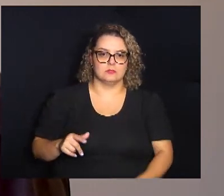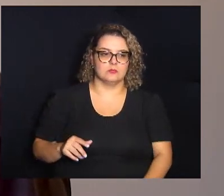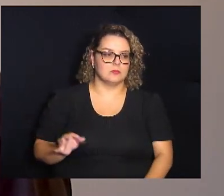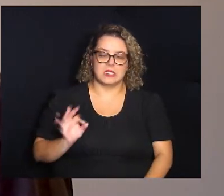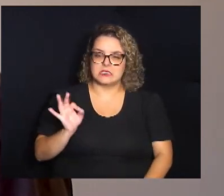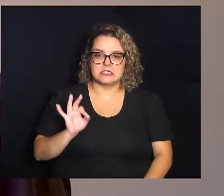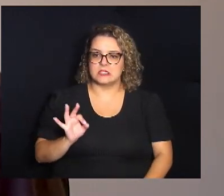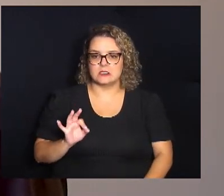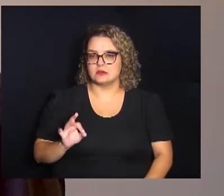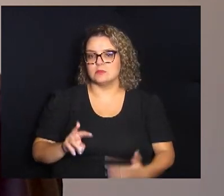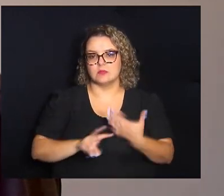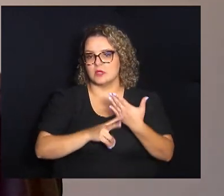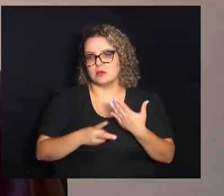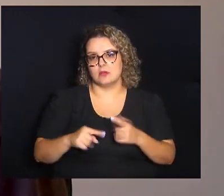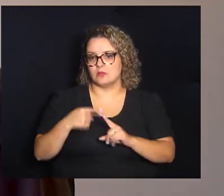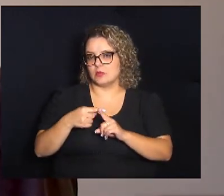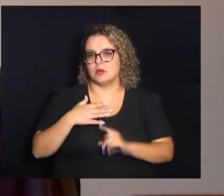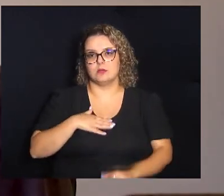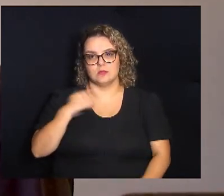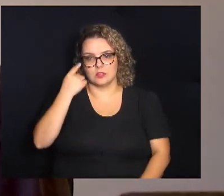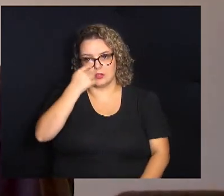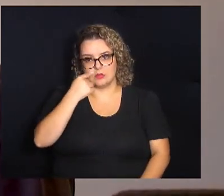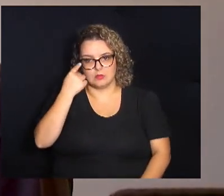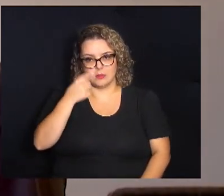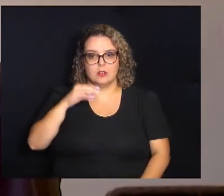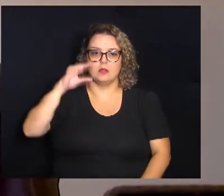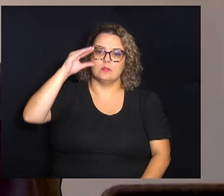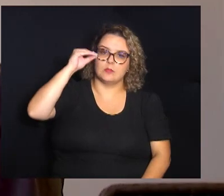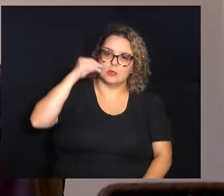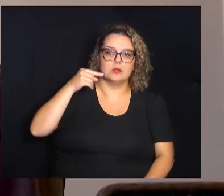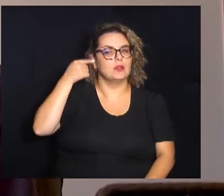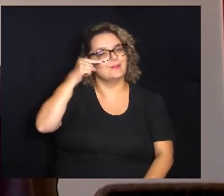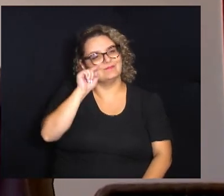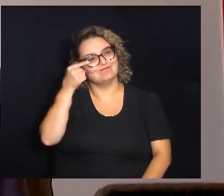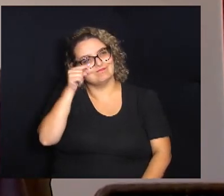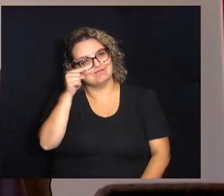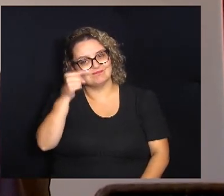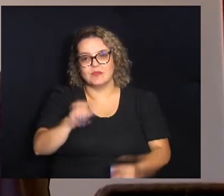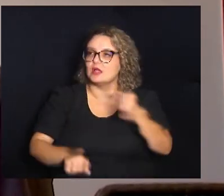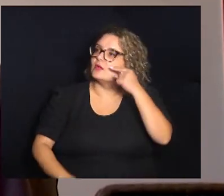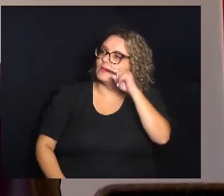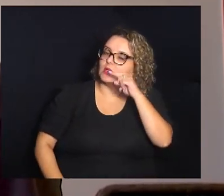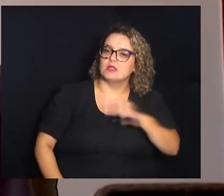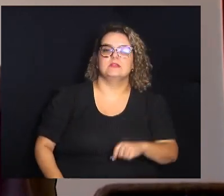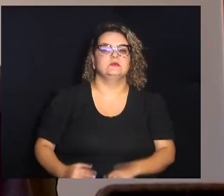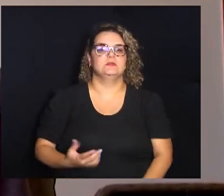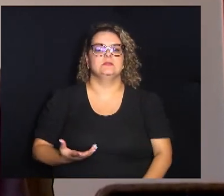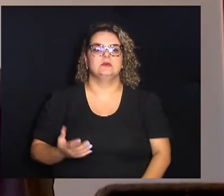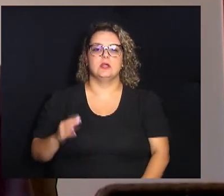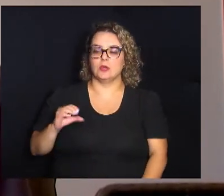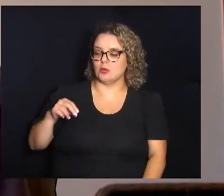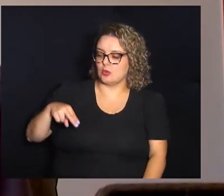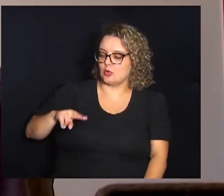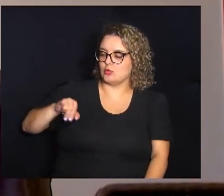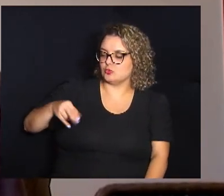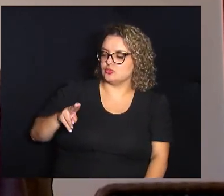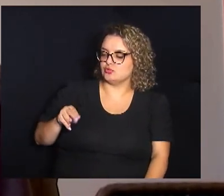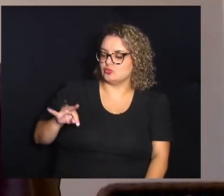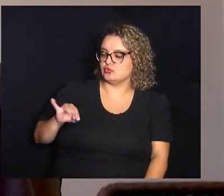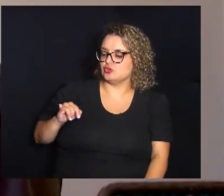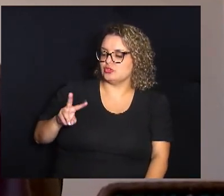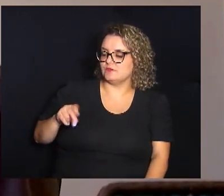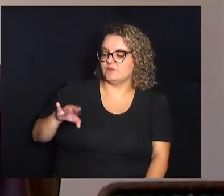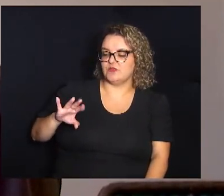um efeito positivo mesmo no meu olho. Sempre a gente pingava, eu continuava coçando, eu continuava com a minha crise de conjuntivite alérgica e nada